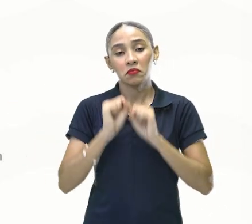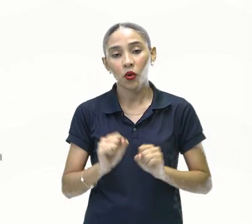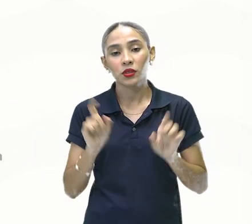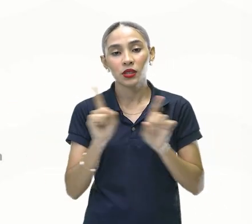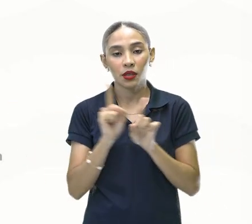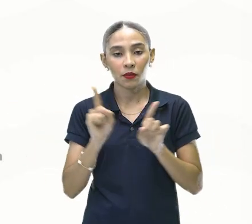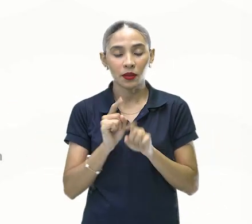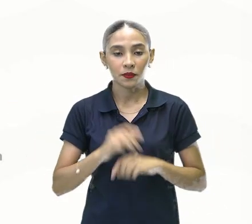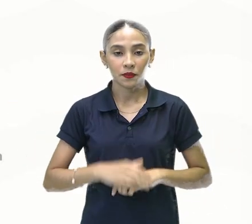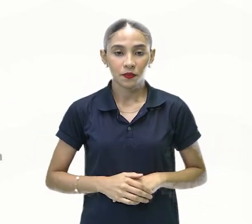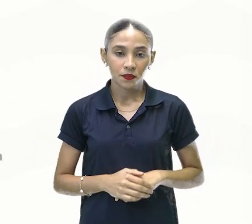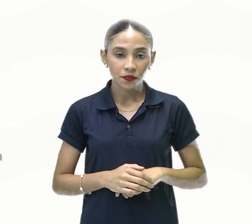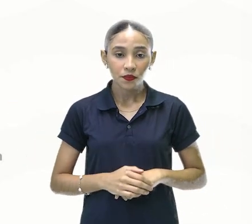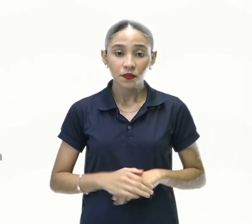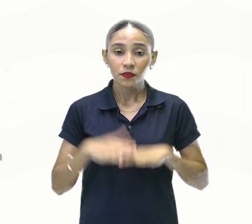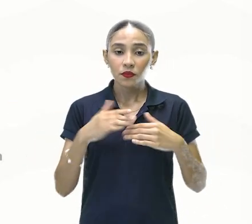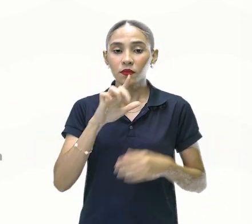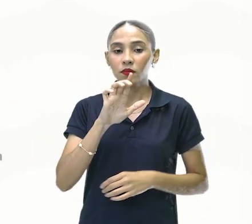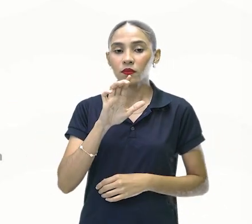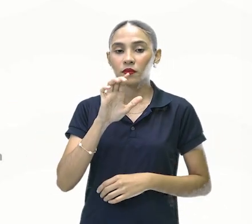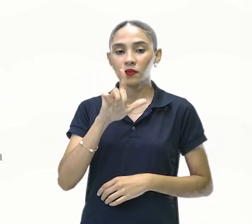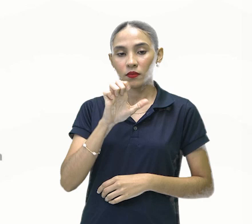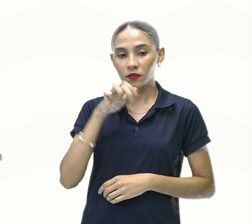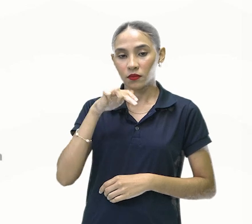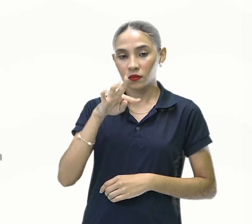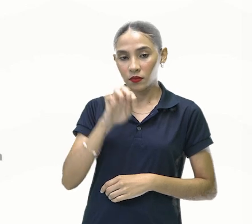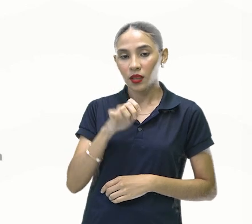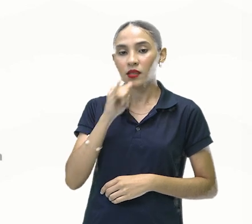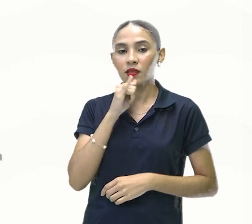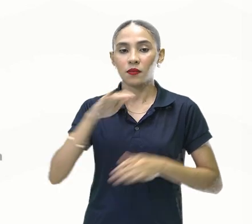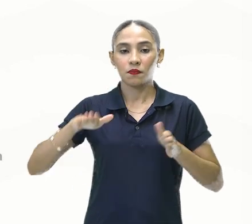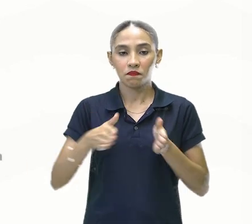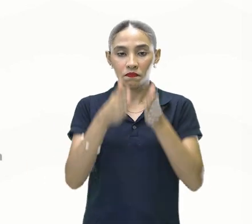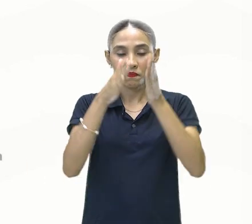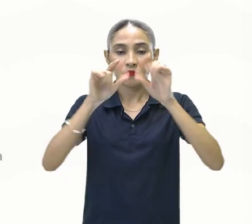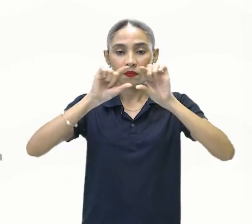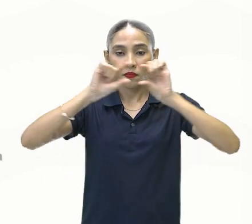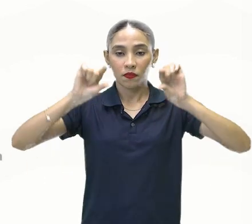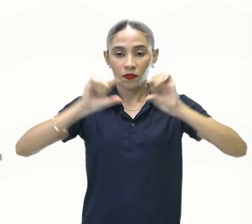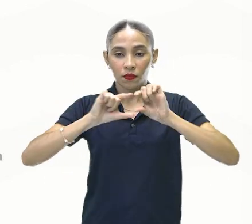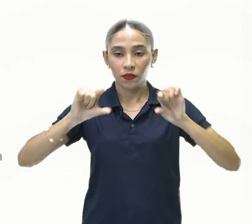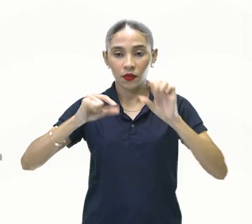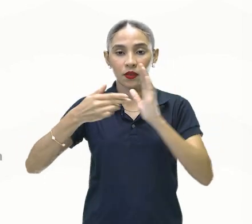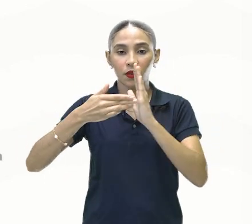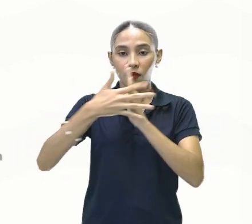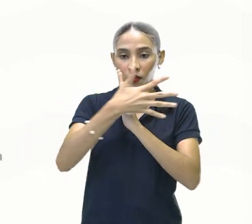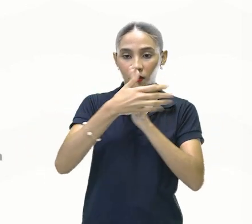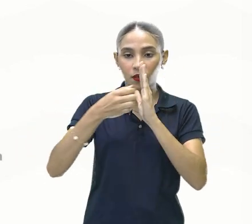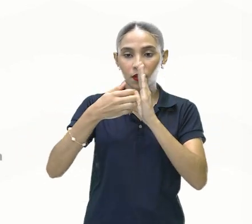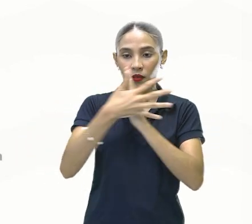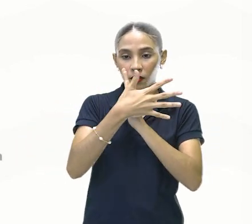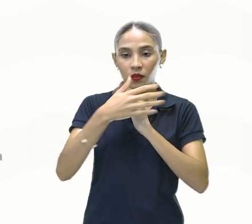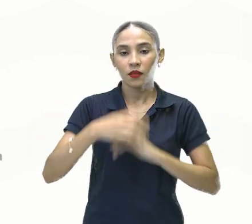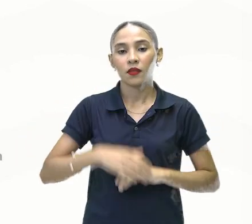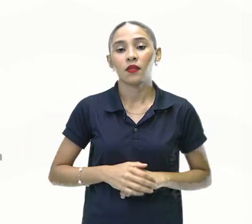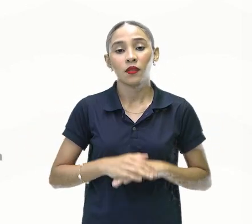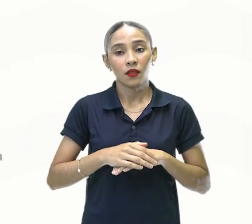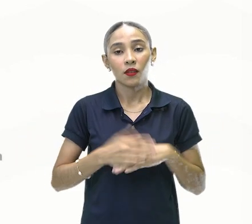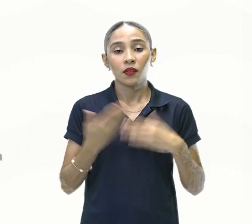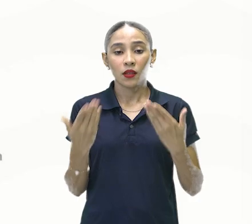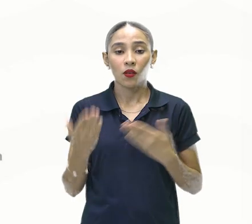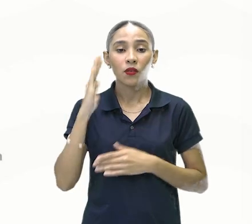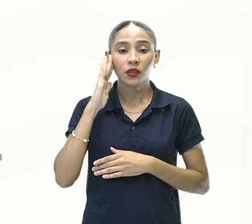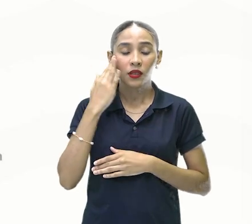vidro, pode ser também, né? E aí uma lente que é de bordos espessos também vira, olha só, vira uma lente